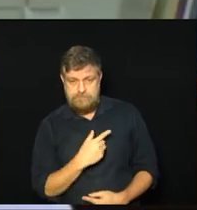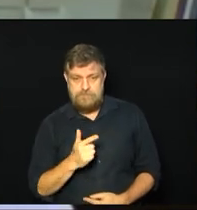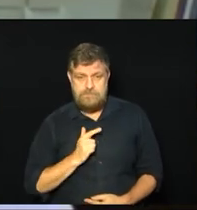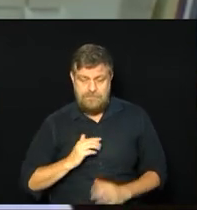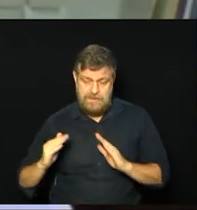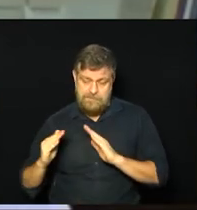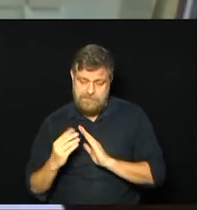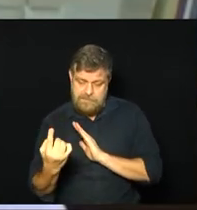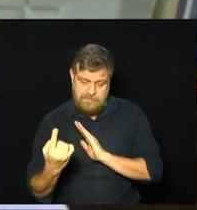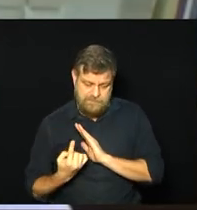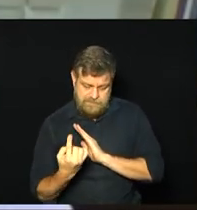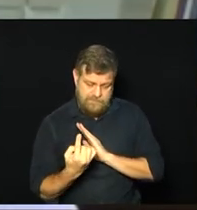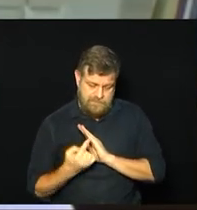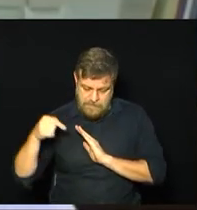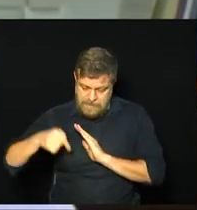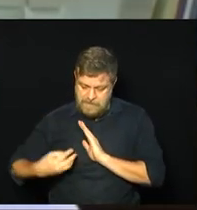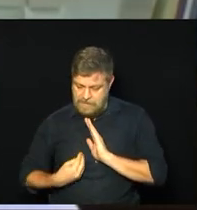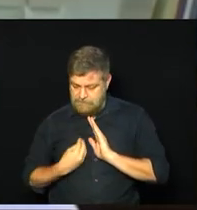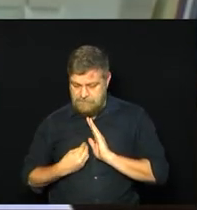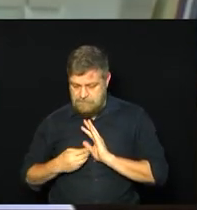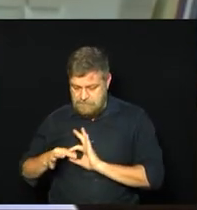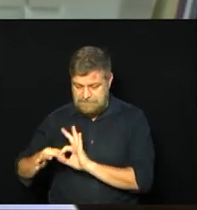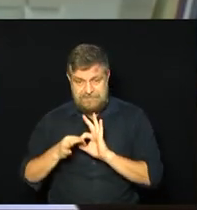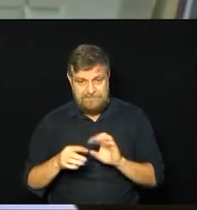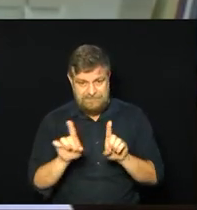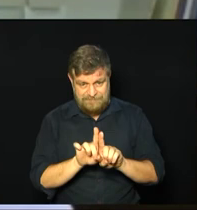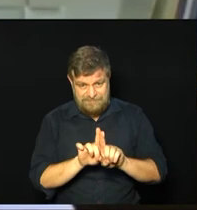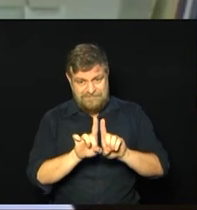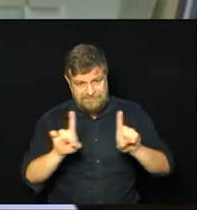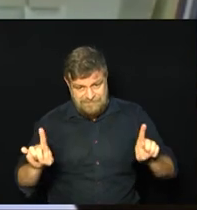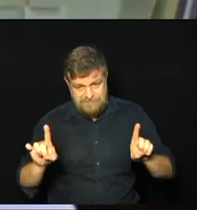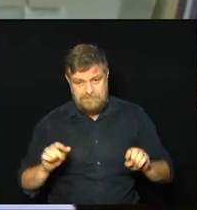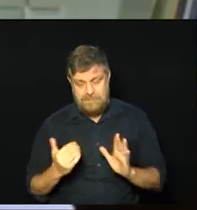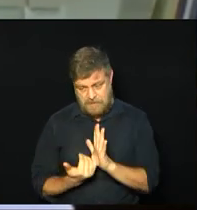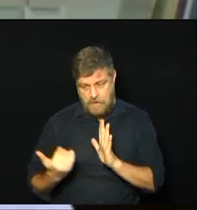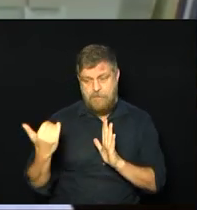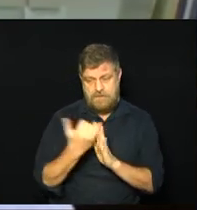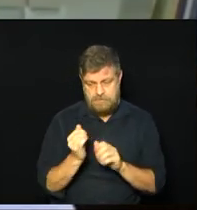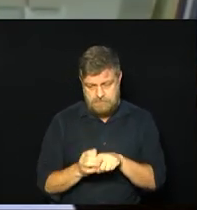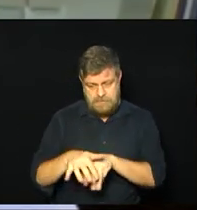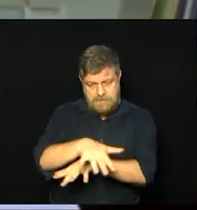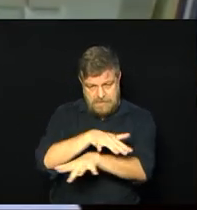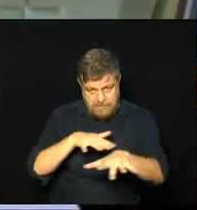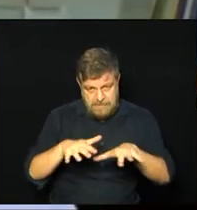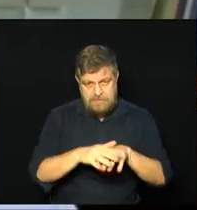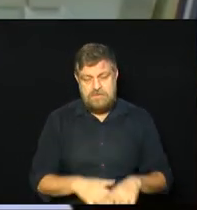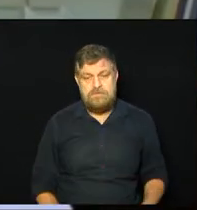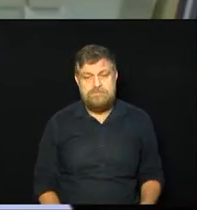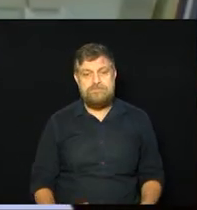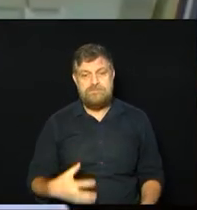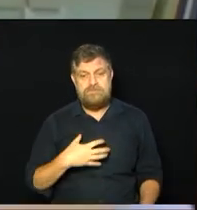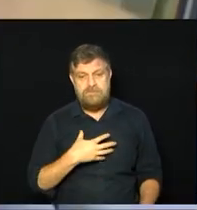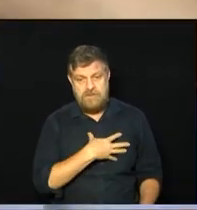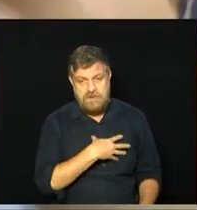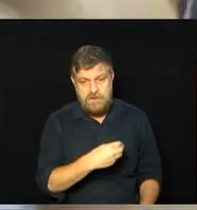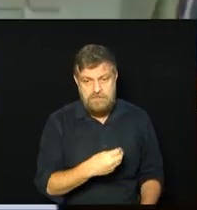mesmo espaço e o mesmo ambiente. Realmente, o divórcio, ele aumentou muito na pandemia, porque, de novo, do mesmo jeito que os filhos foram